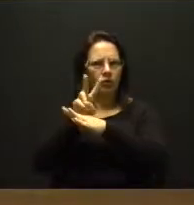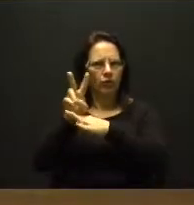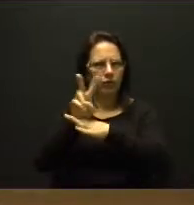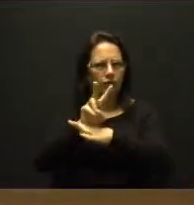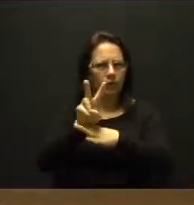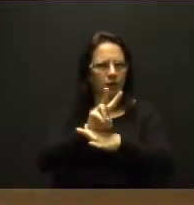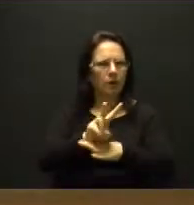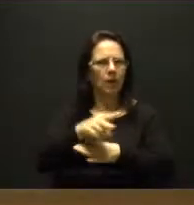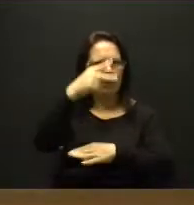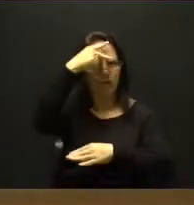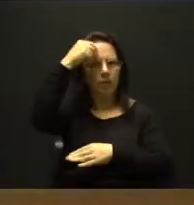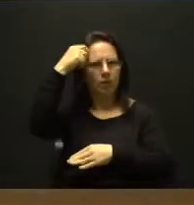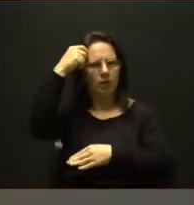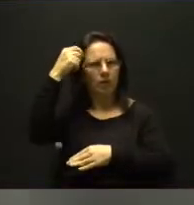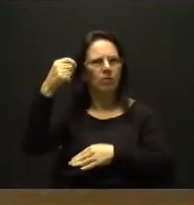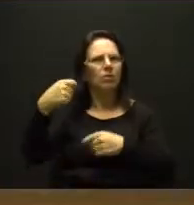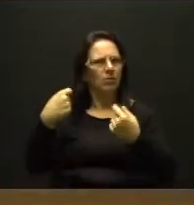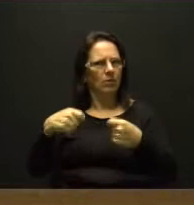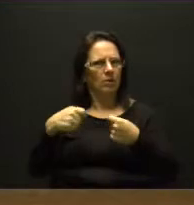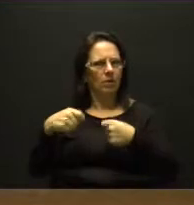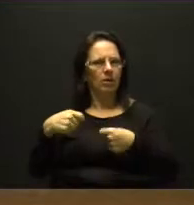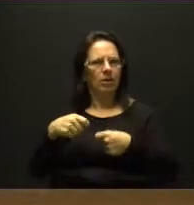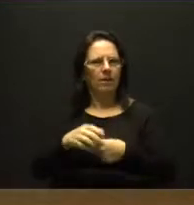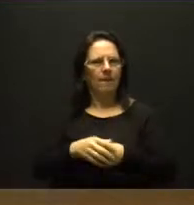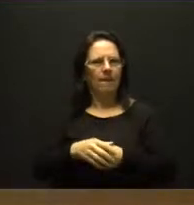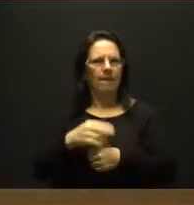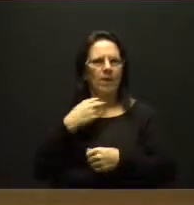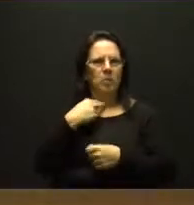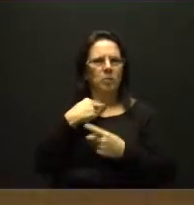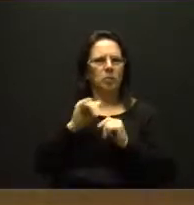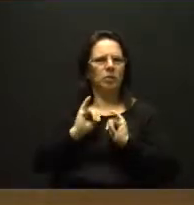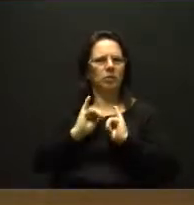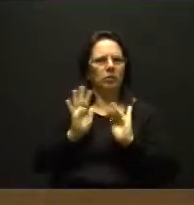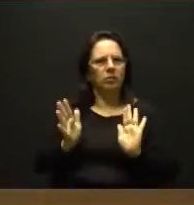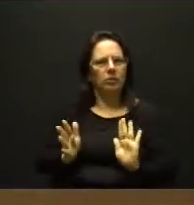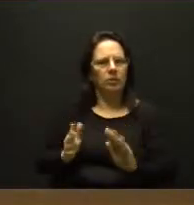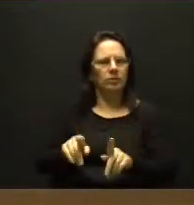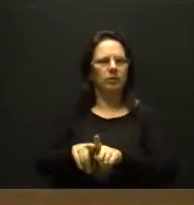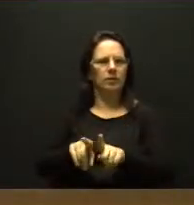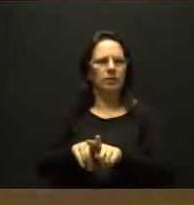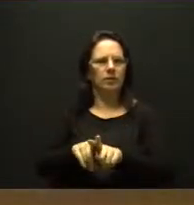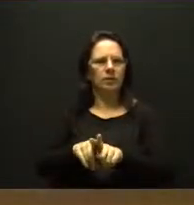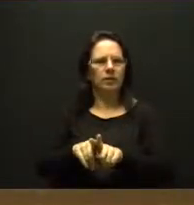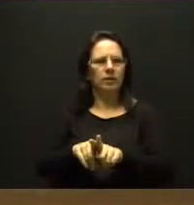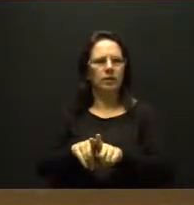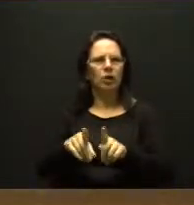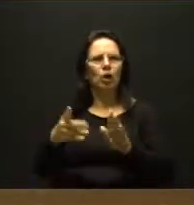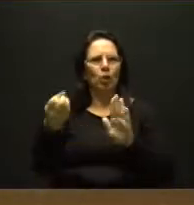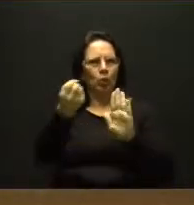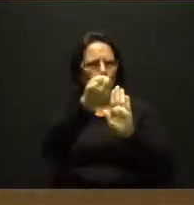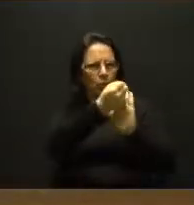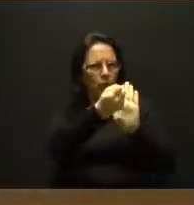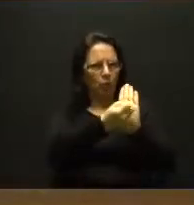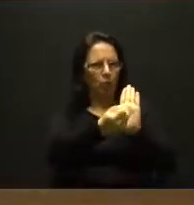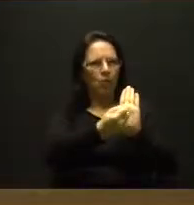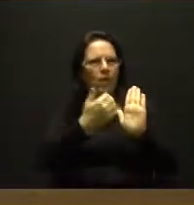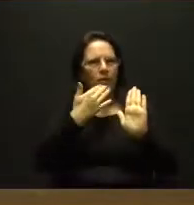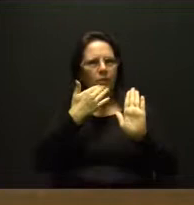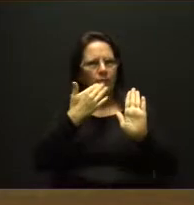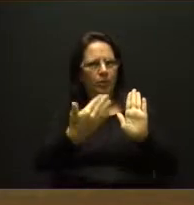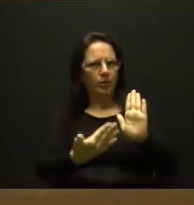atos do poder executivo ea obrigação disso não podemos individualmente também se for o caso buscar documentos solicitar